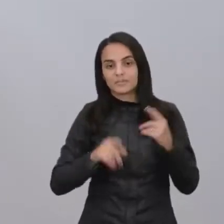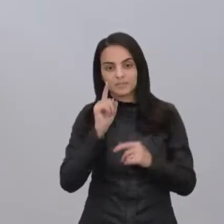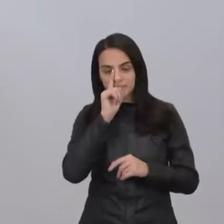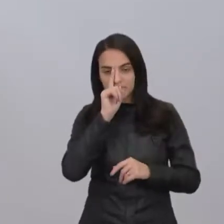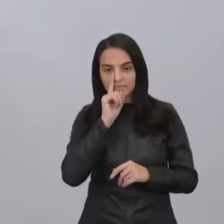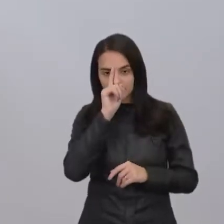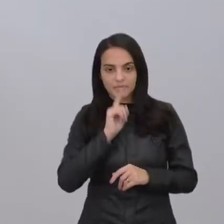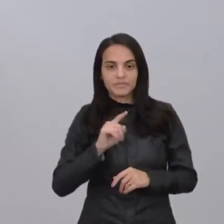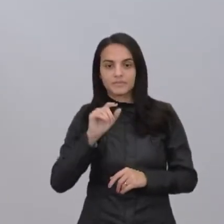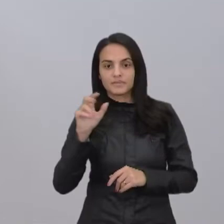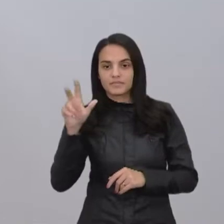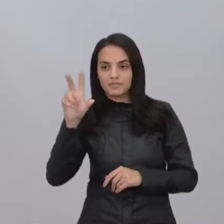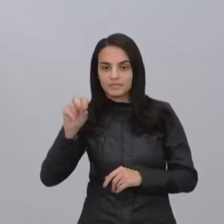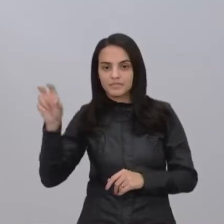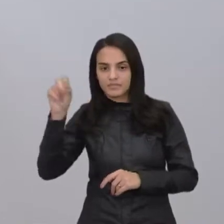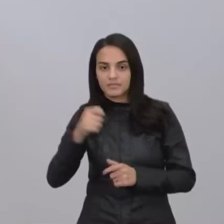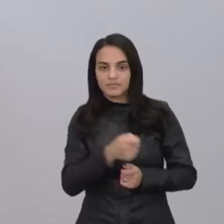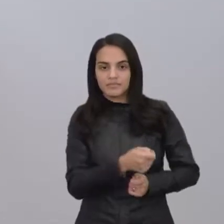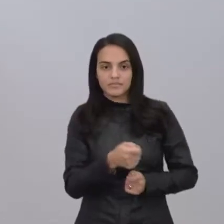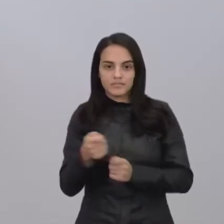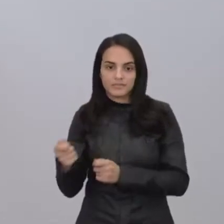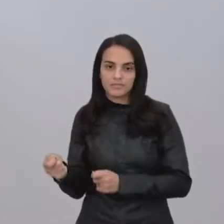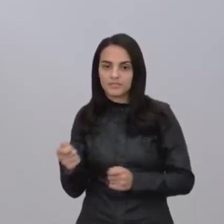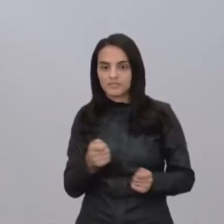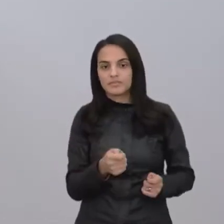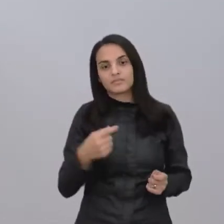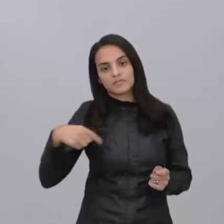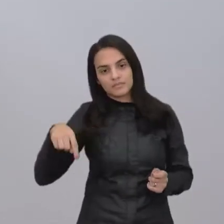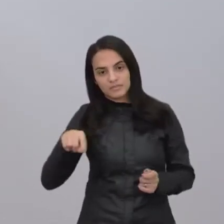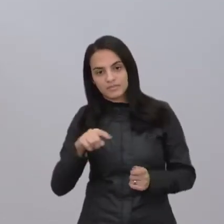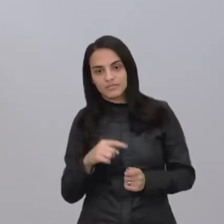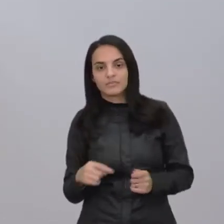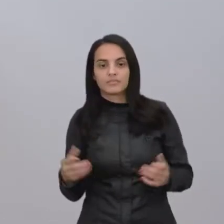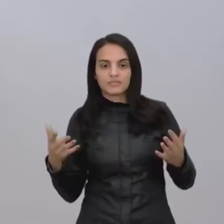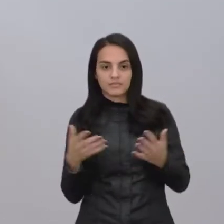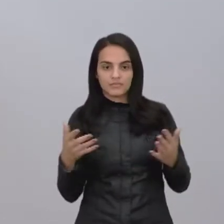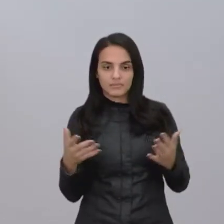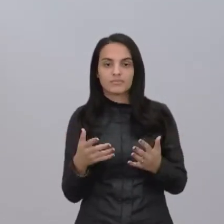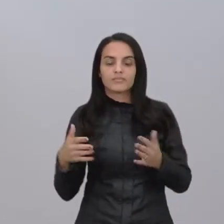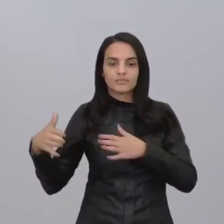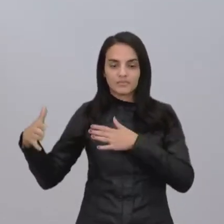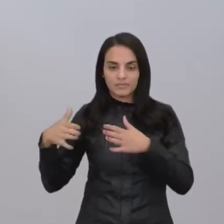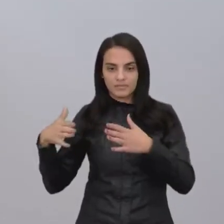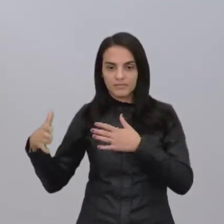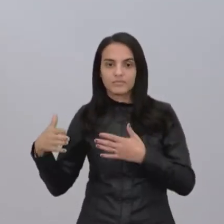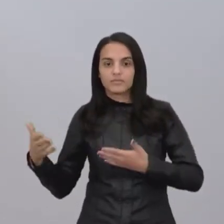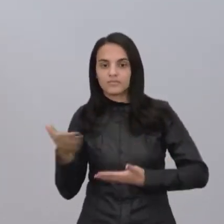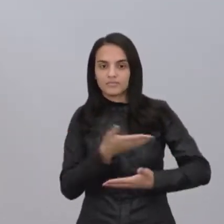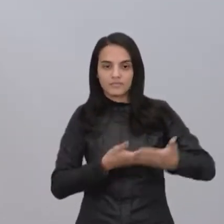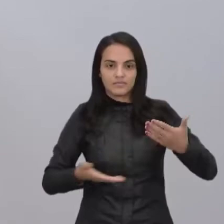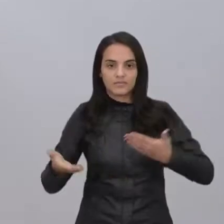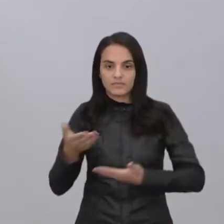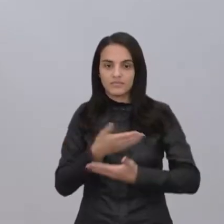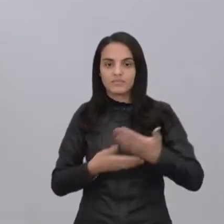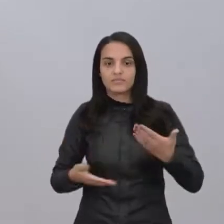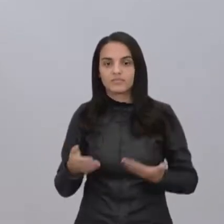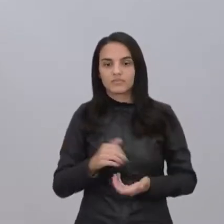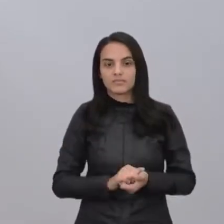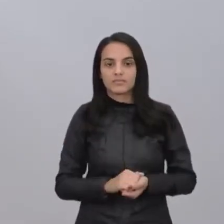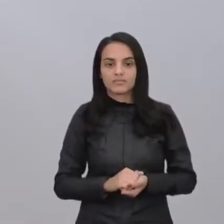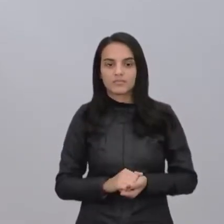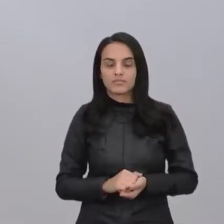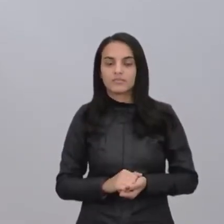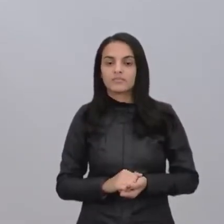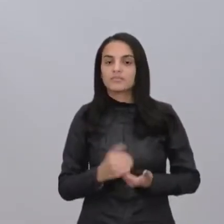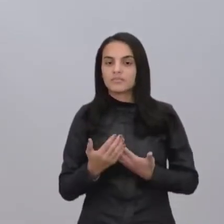de agrotóxicos. E aí a gente entra agora sim no nosso momento da interação. Então, né, durante